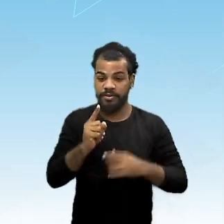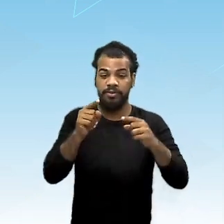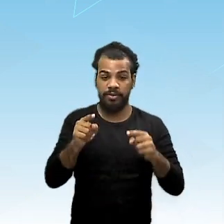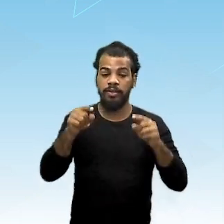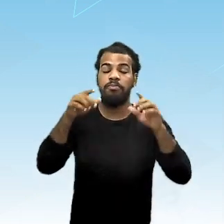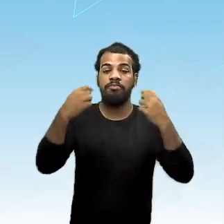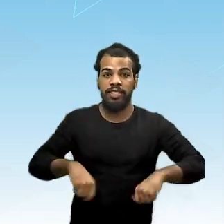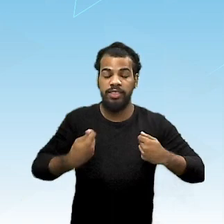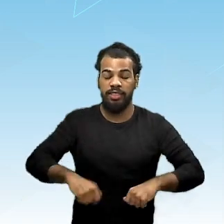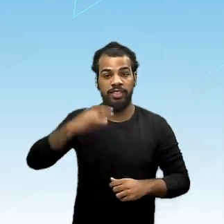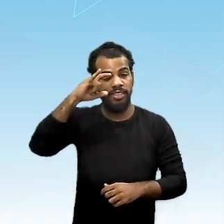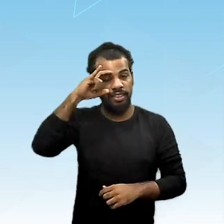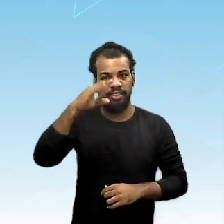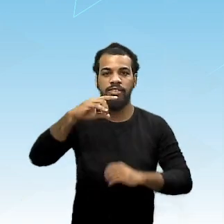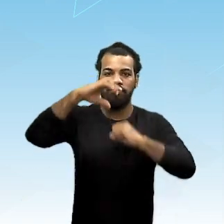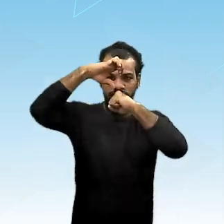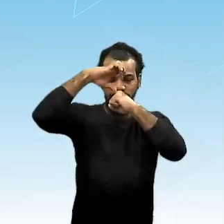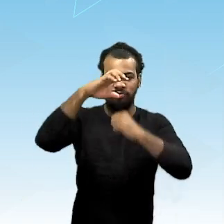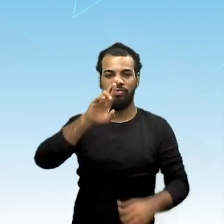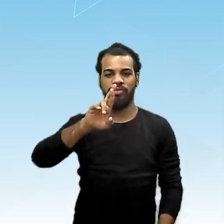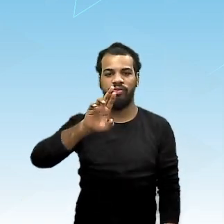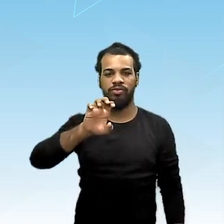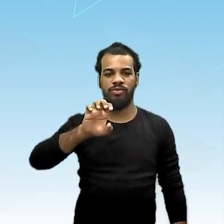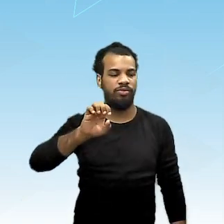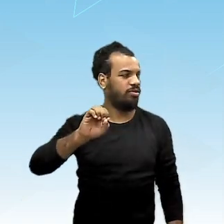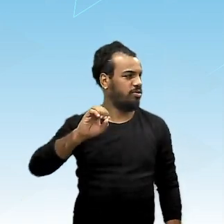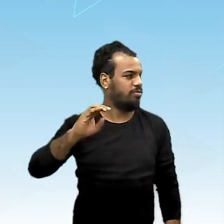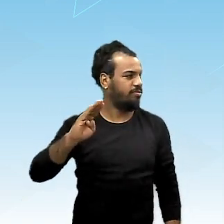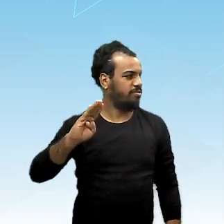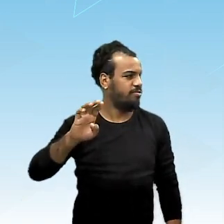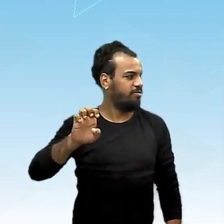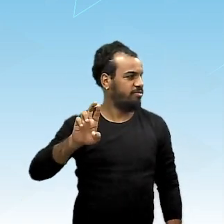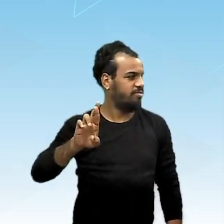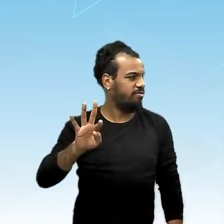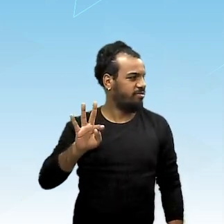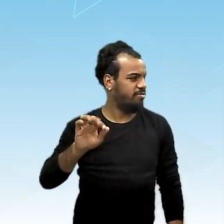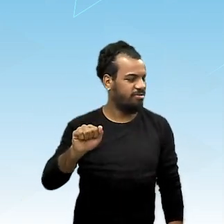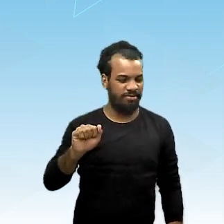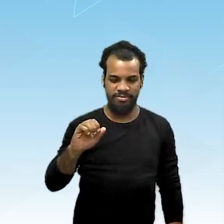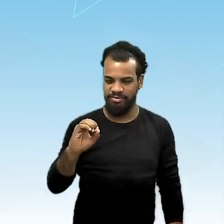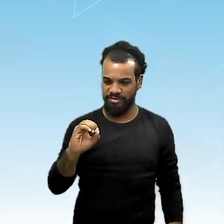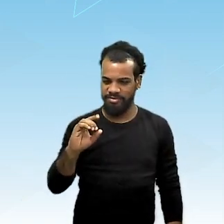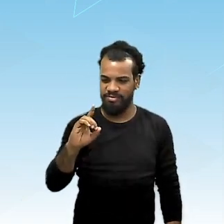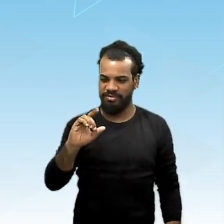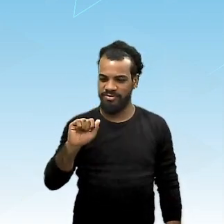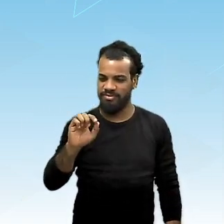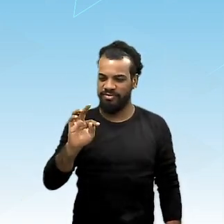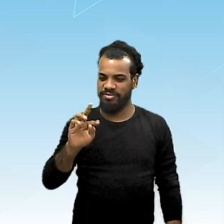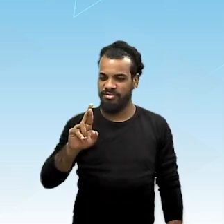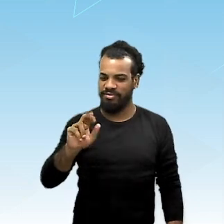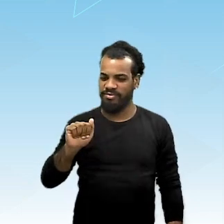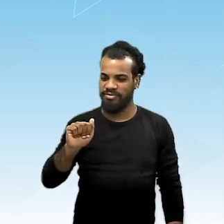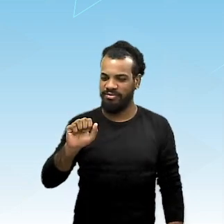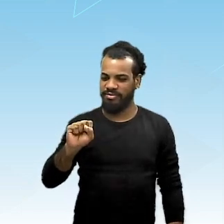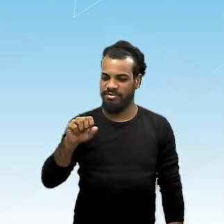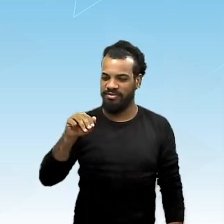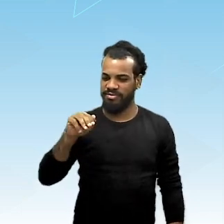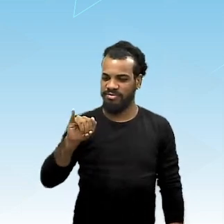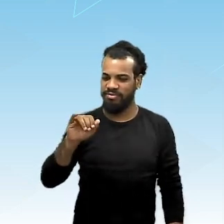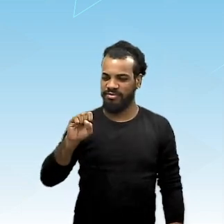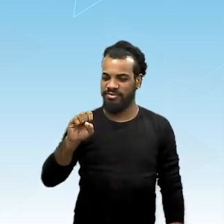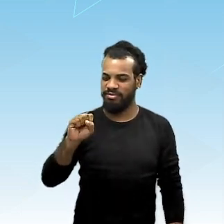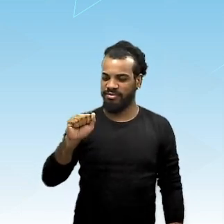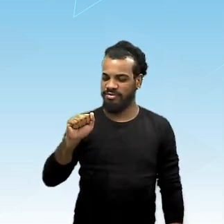Instagram, Robertão da Transmissão, tudo junto sem acento, tá bom? Isso é muito importante para a gente, porque você vai resolver alguns desafios